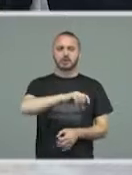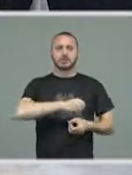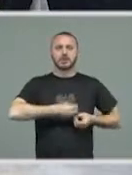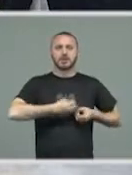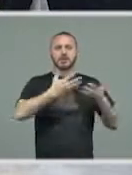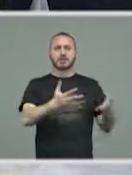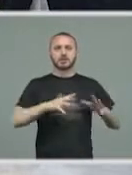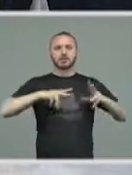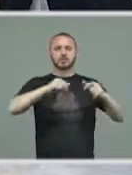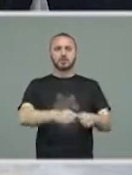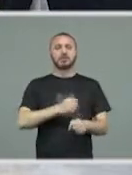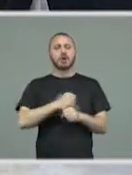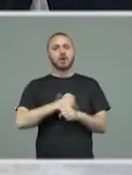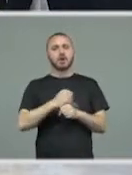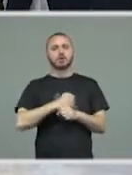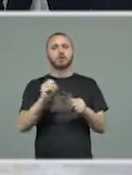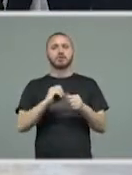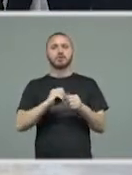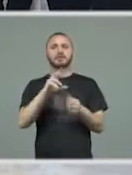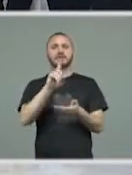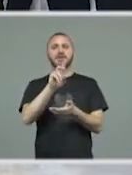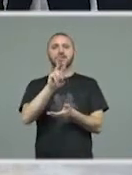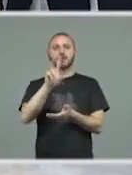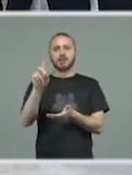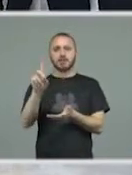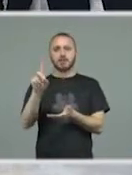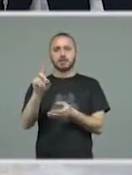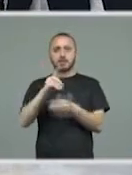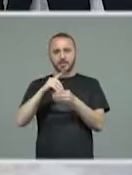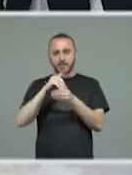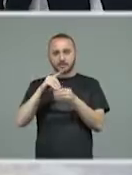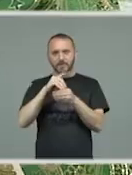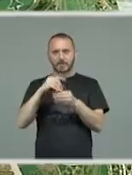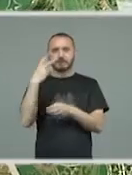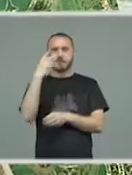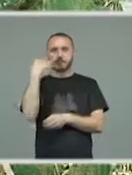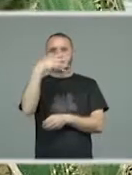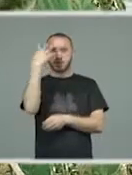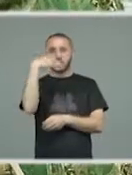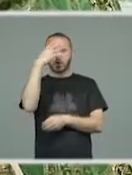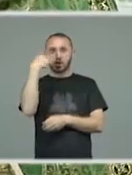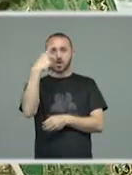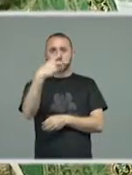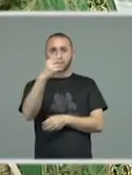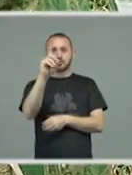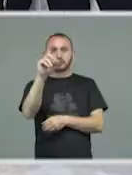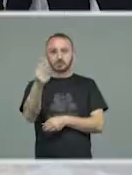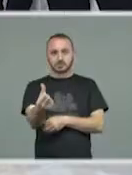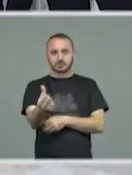como fazem todo ano, um DVD das 24 horas